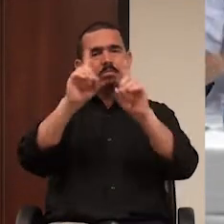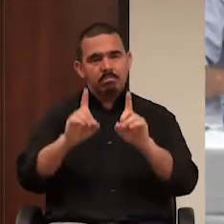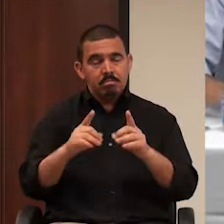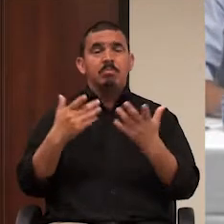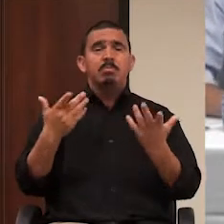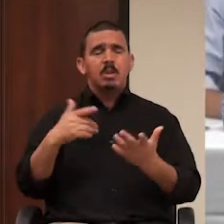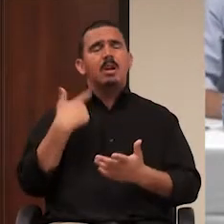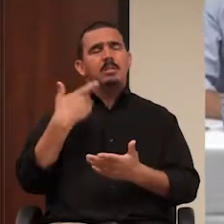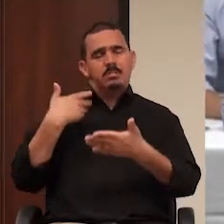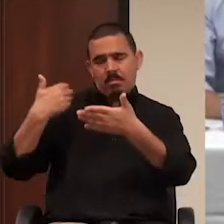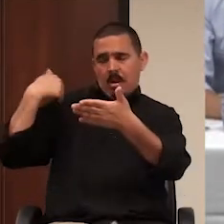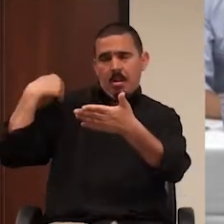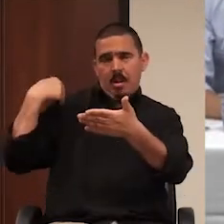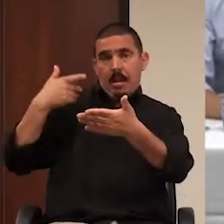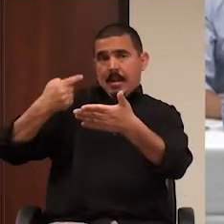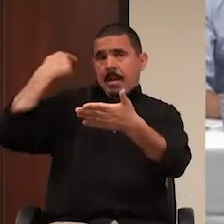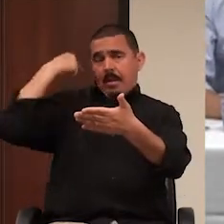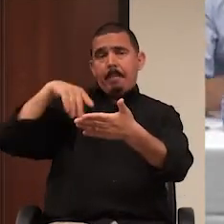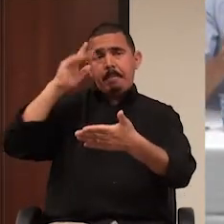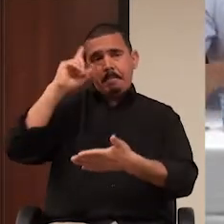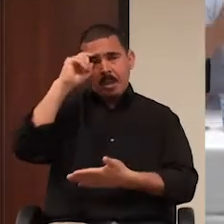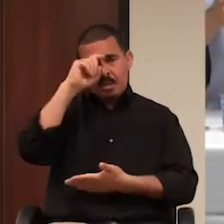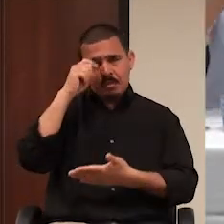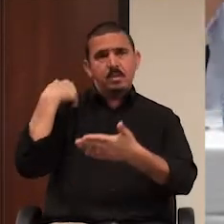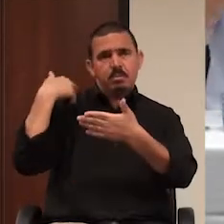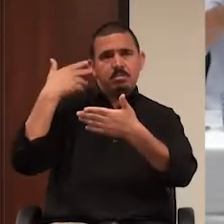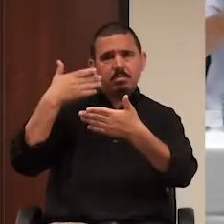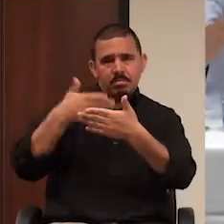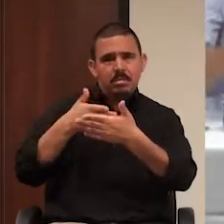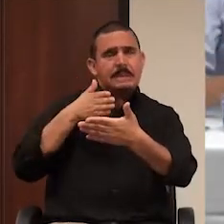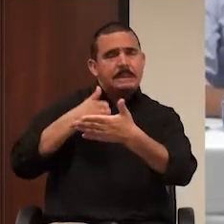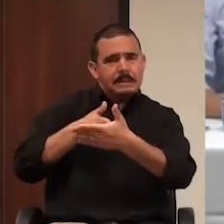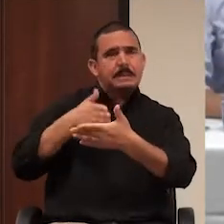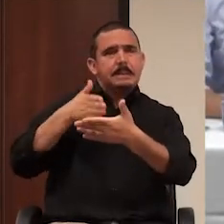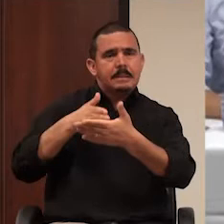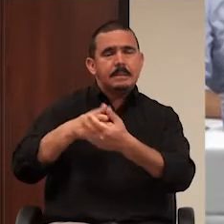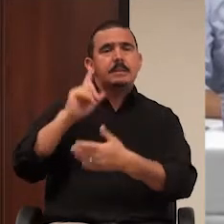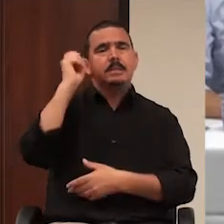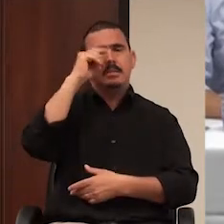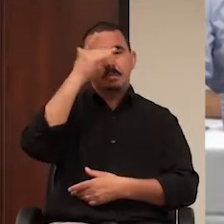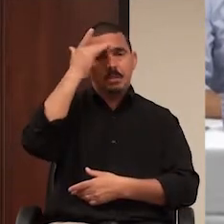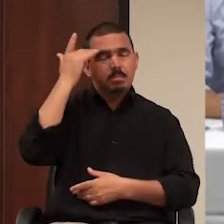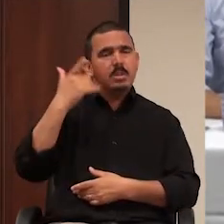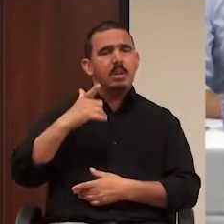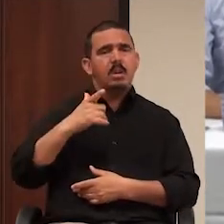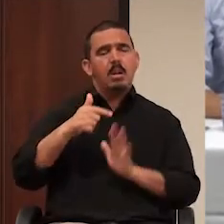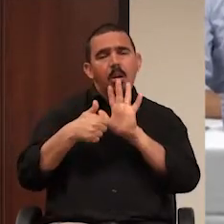um tempo atrás isso era um caminho quase que necessário para conseguir a esterilização de uma pessoa.